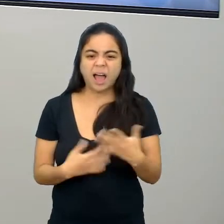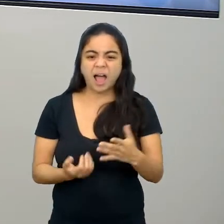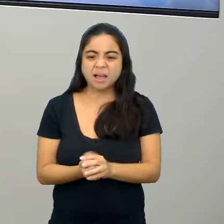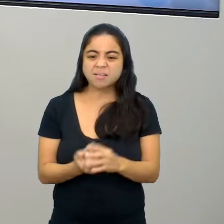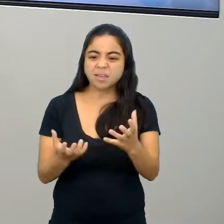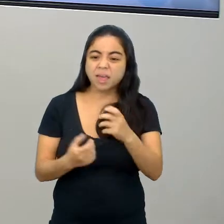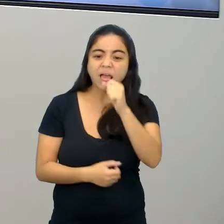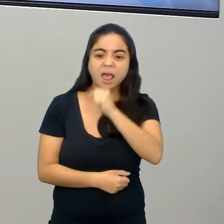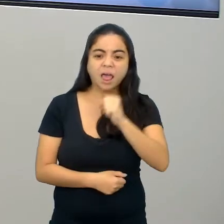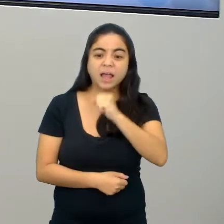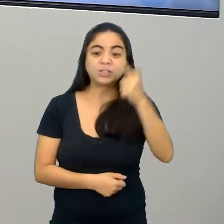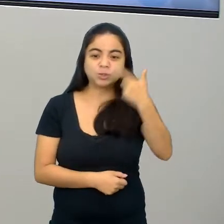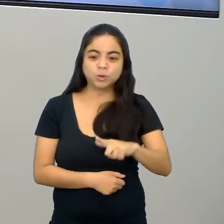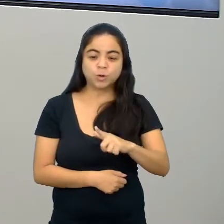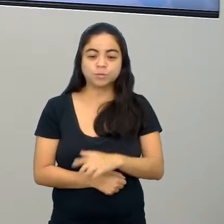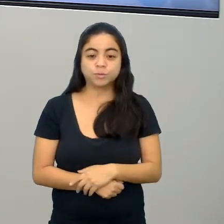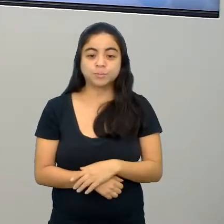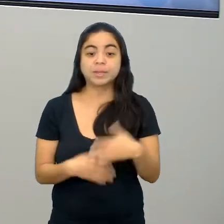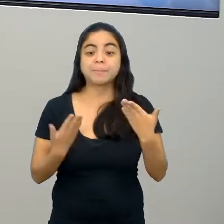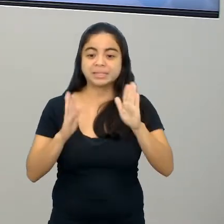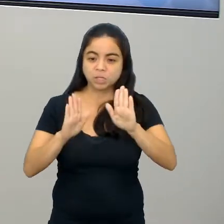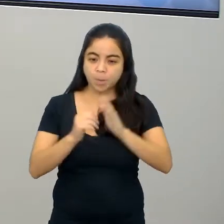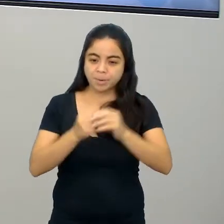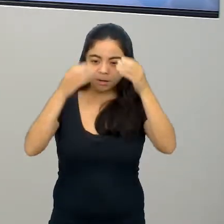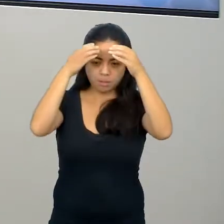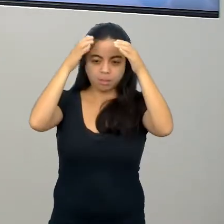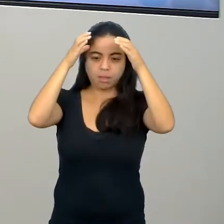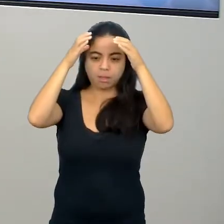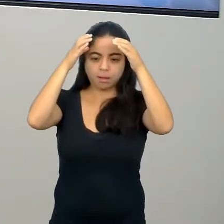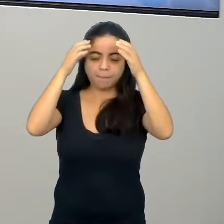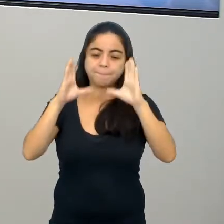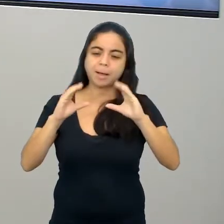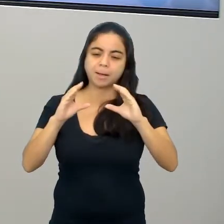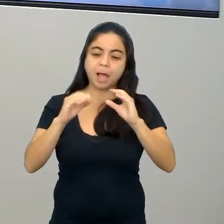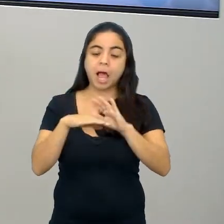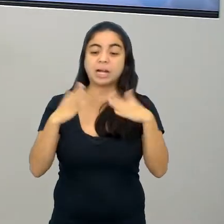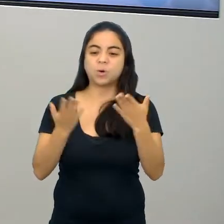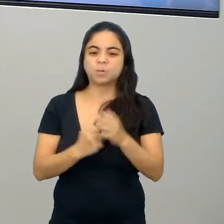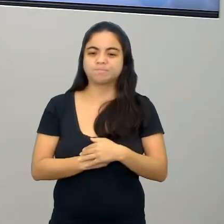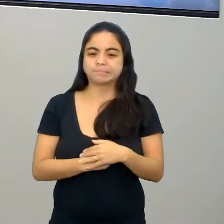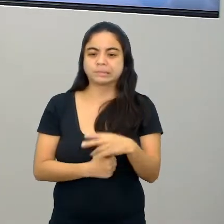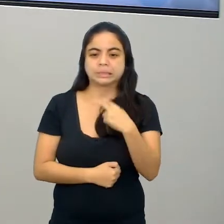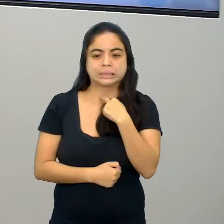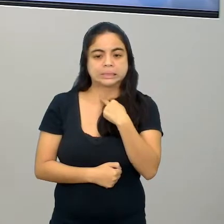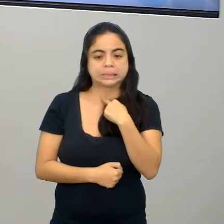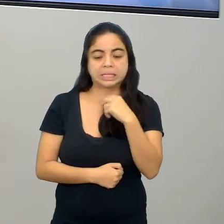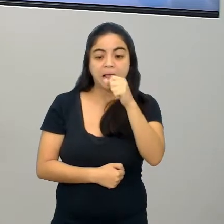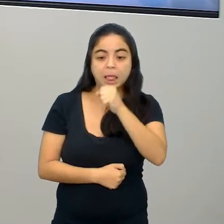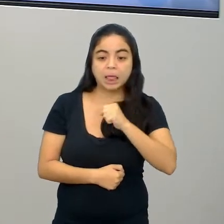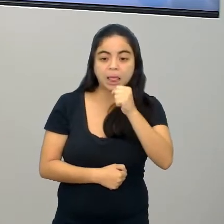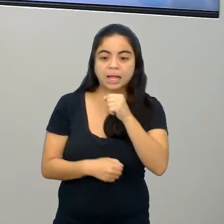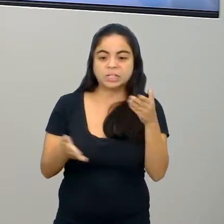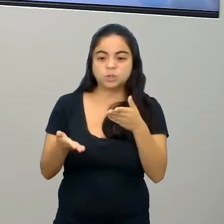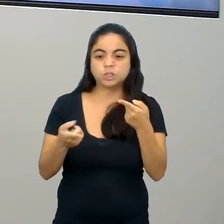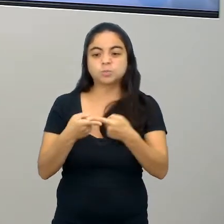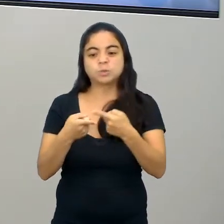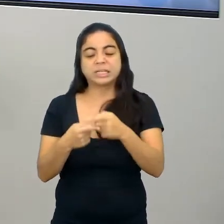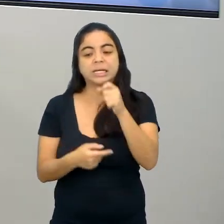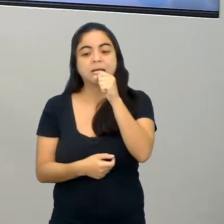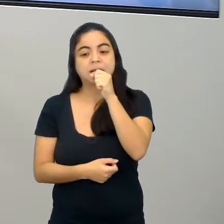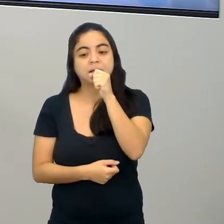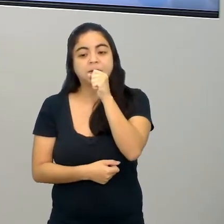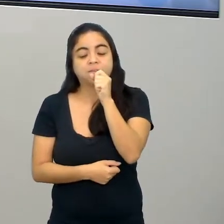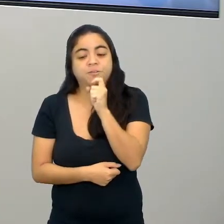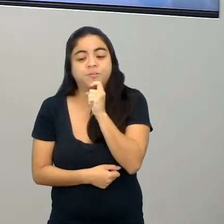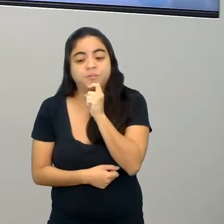novo. Quando a gente fala de maturidade, é você olhar e falar assim, cara, eu não posso comer um sorvete num frio,